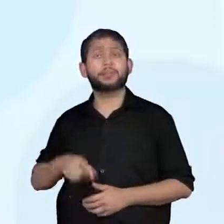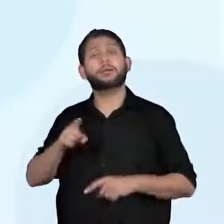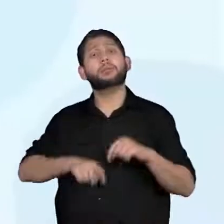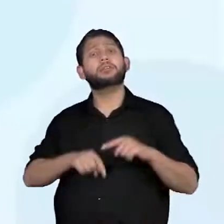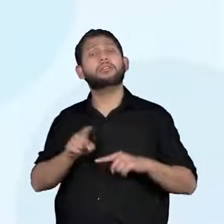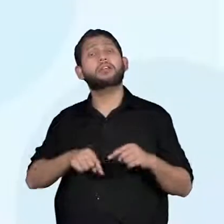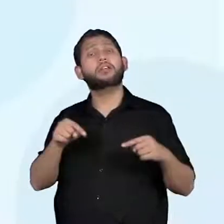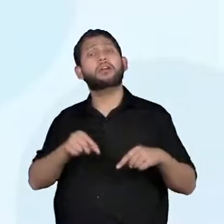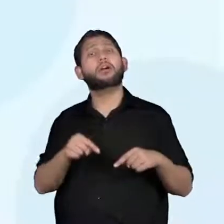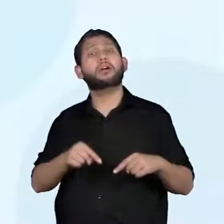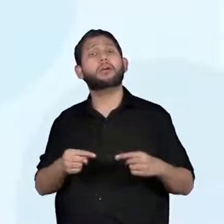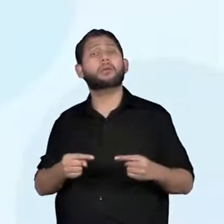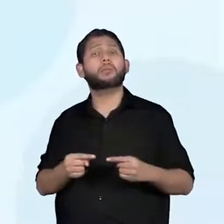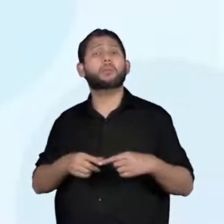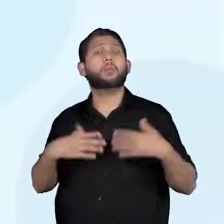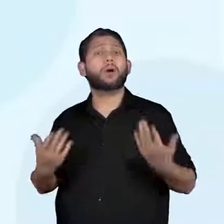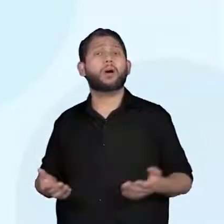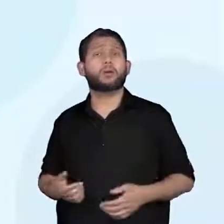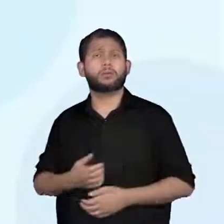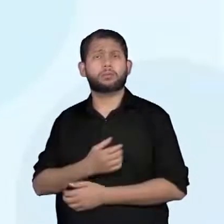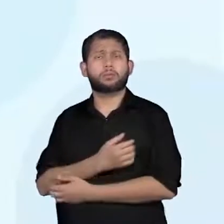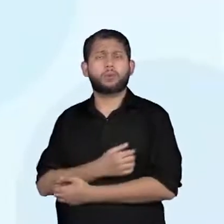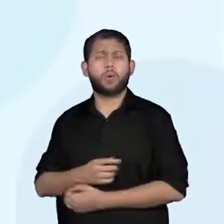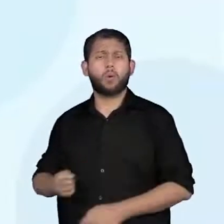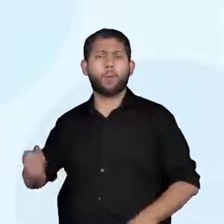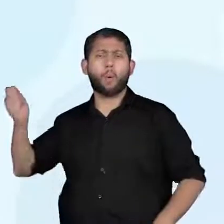que está produzindo esse som? Pou!